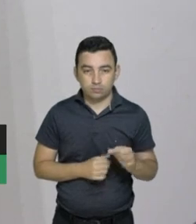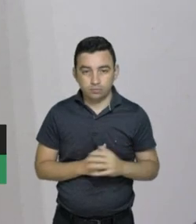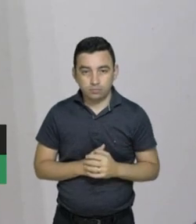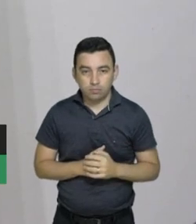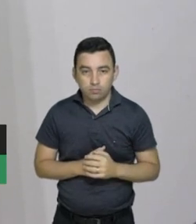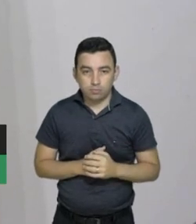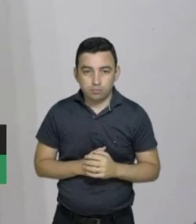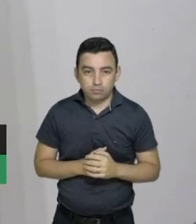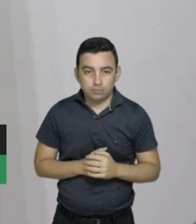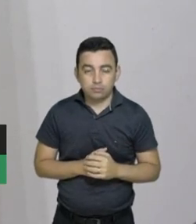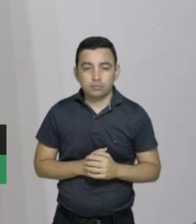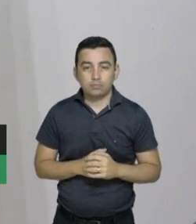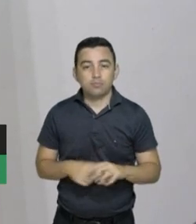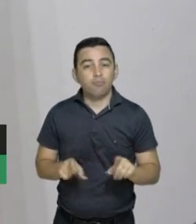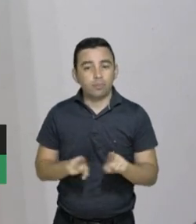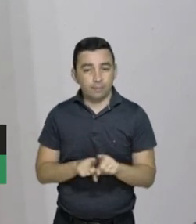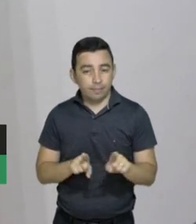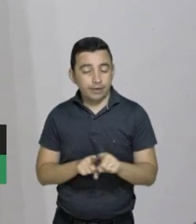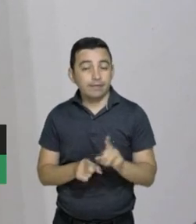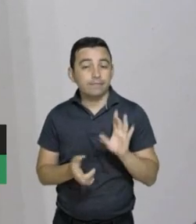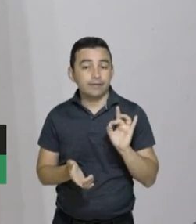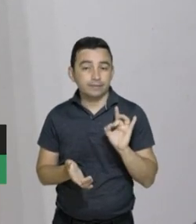E aí vem realmente